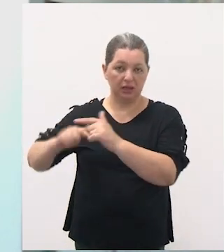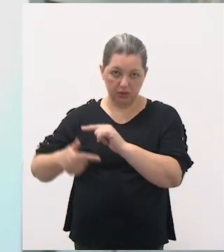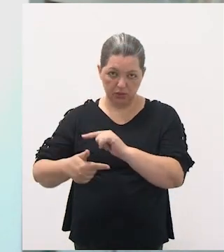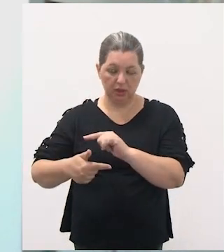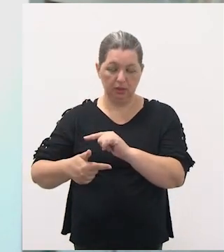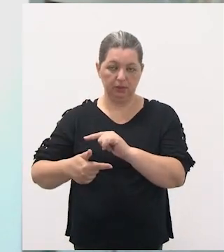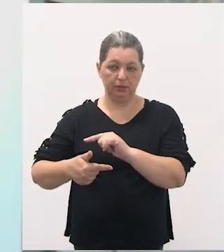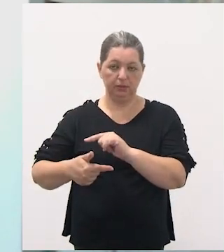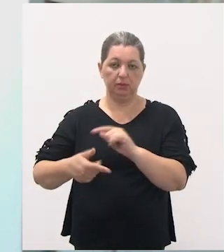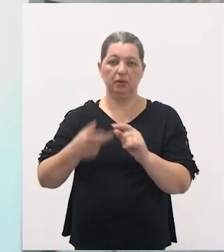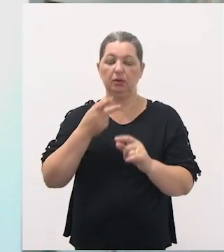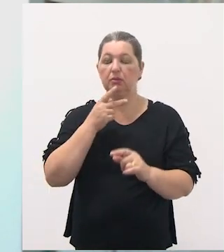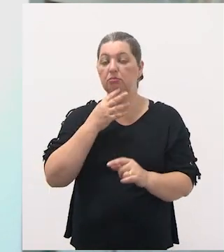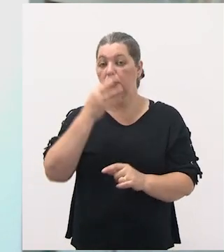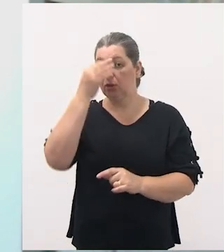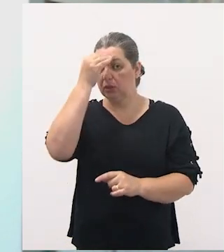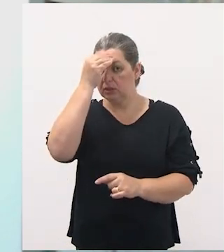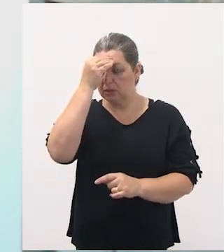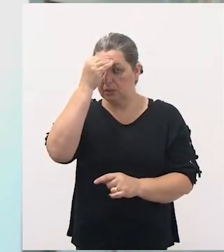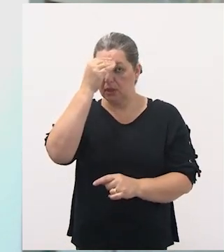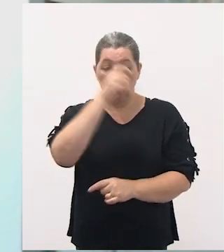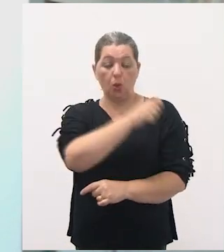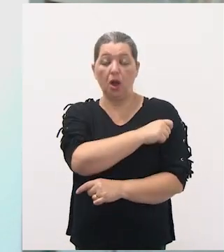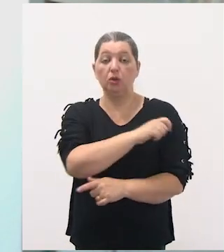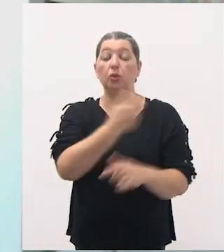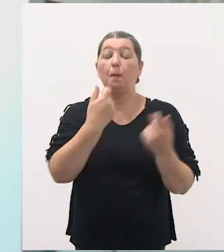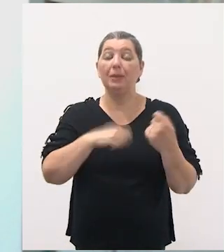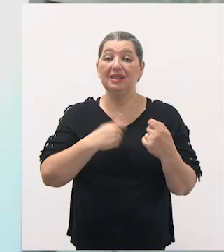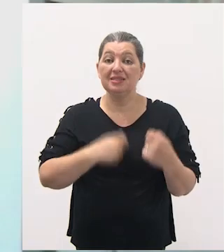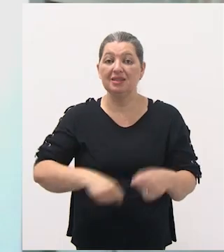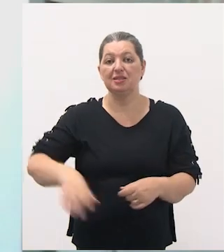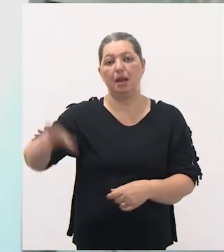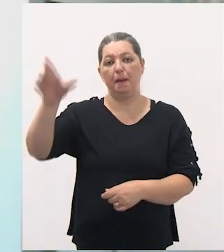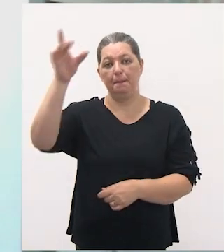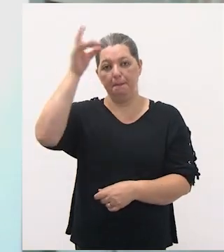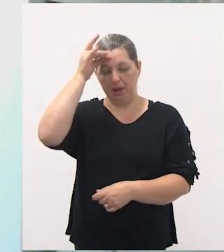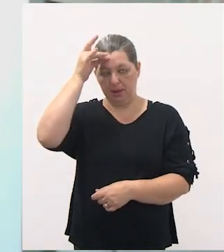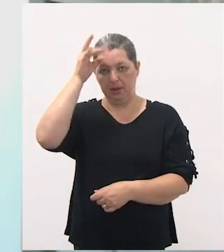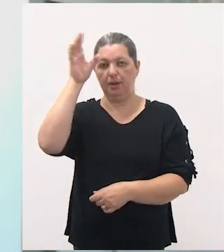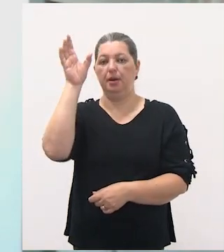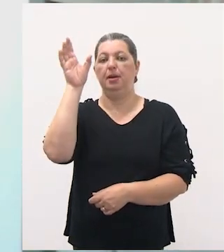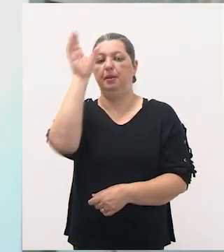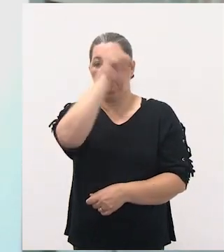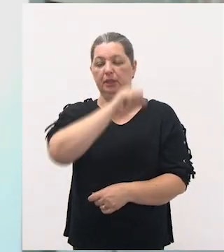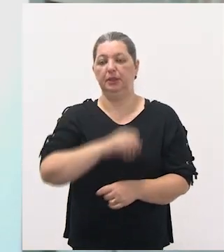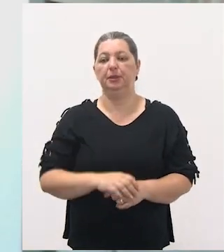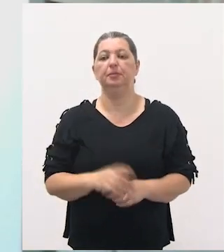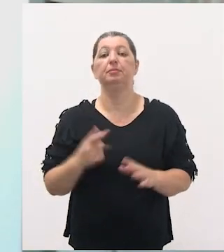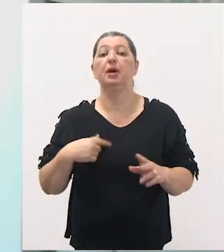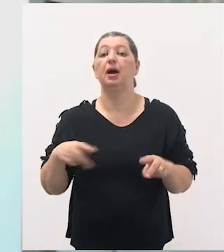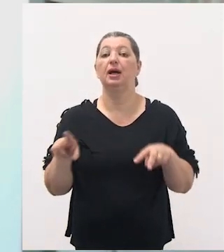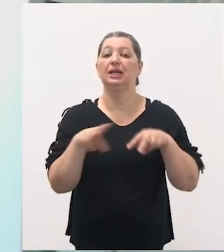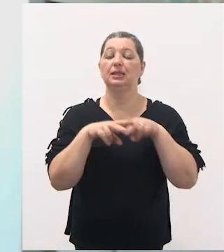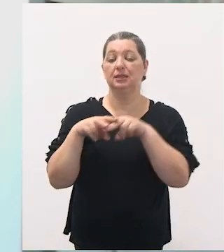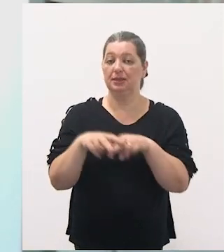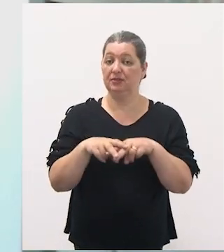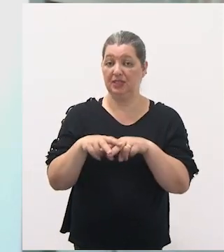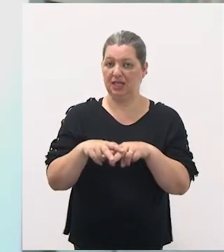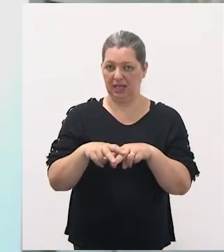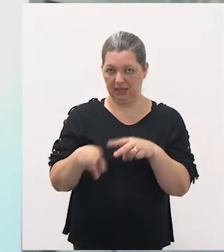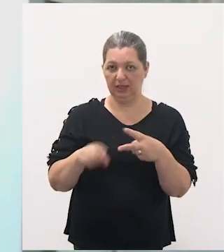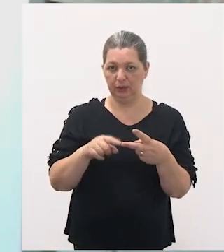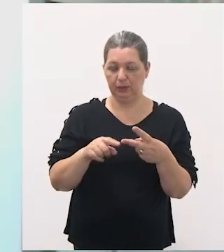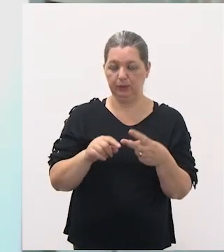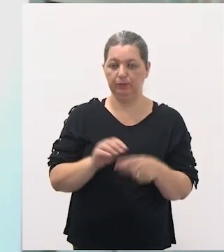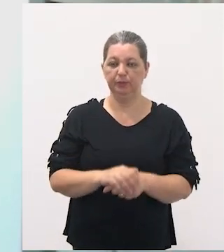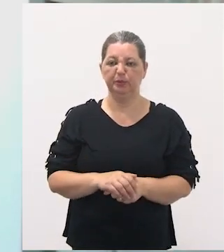ela se refere aos conhecimentos que o aluno precisa adquirir, enquanto que a taxonomia revisada, ela se